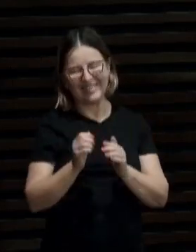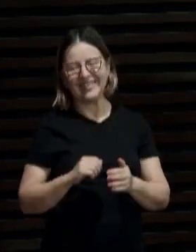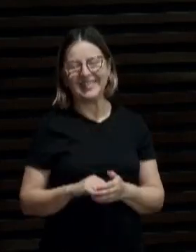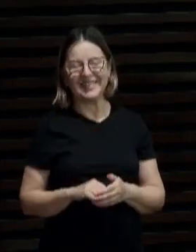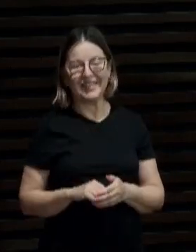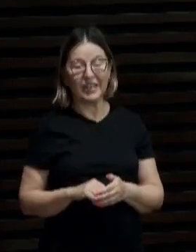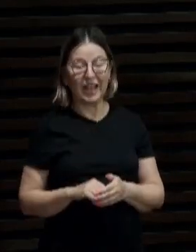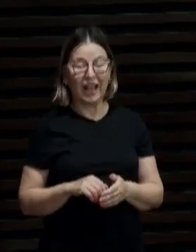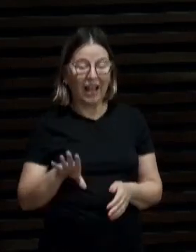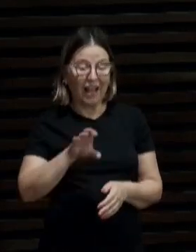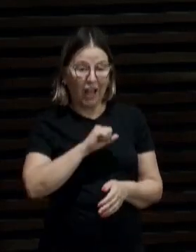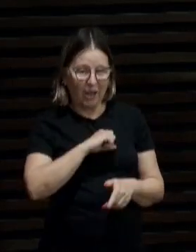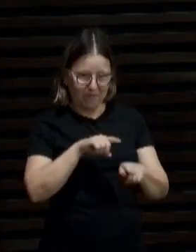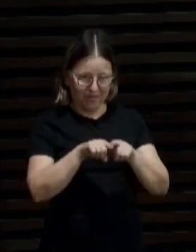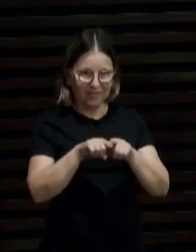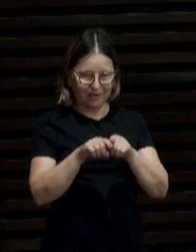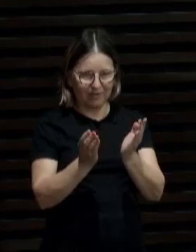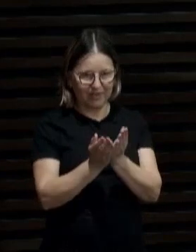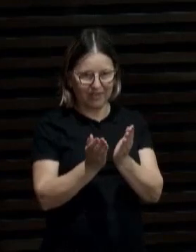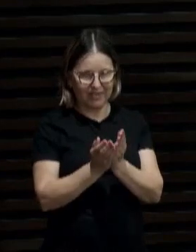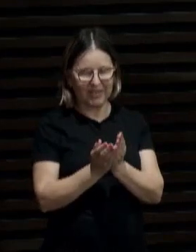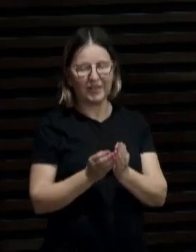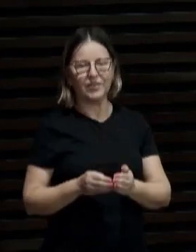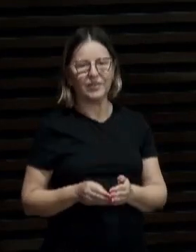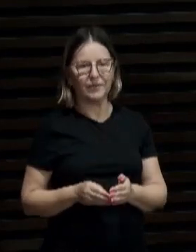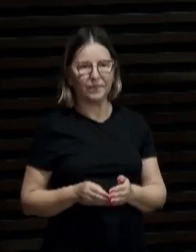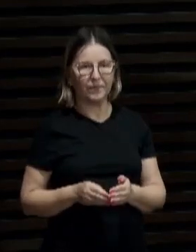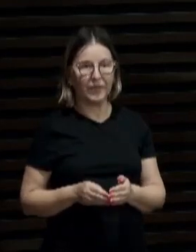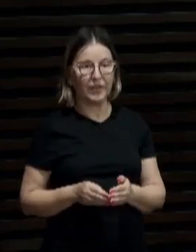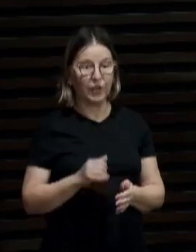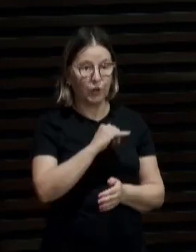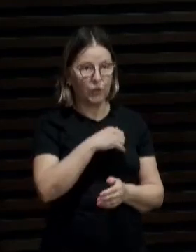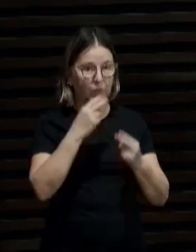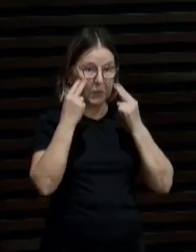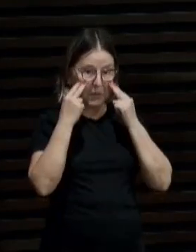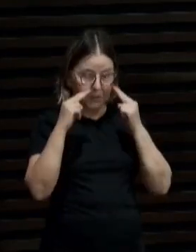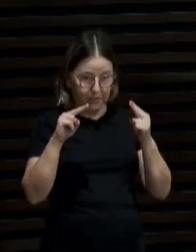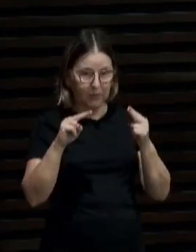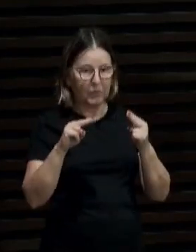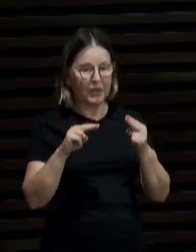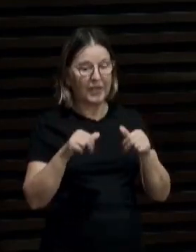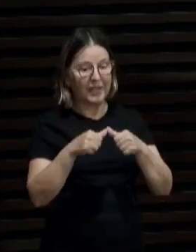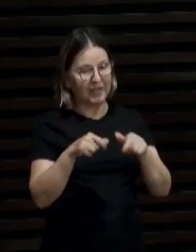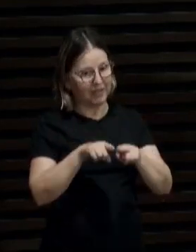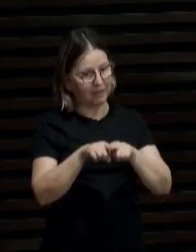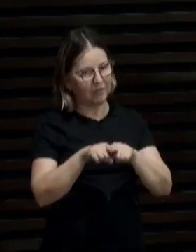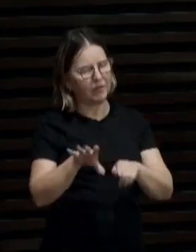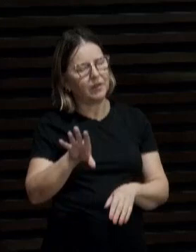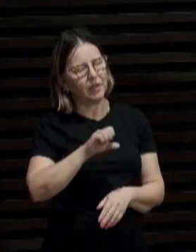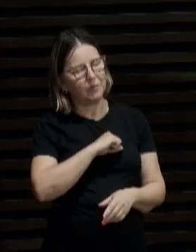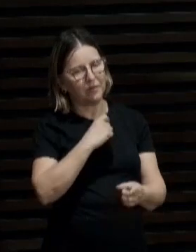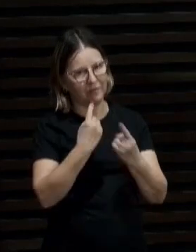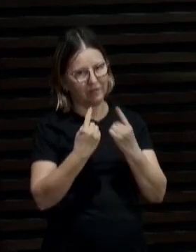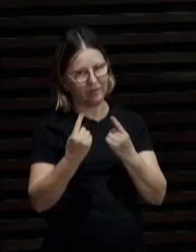amava, e ao qual ele era testemunho do fervor de amor dessas pessoas, e dizer: meus irmãos, vocês abandonaram o primeiro